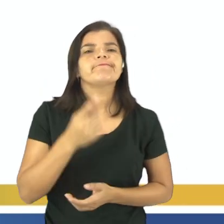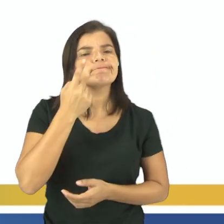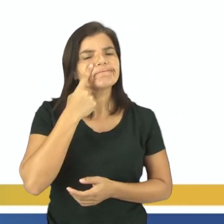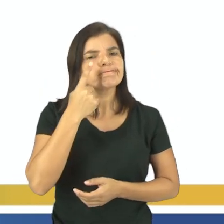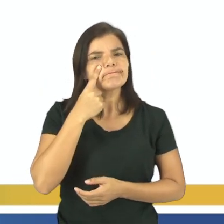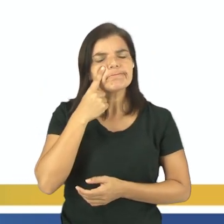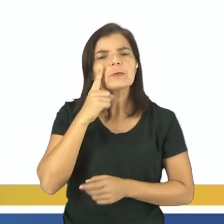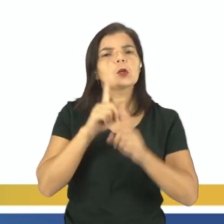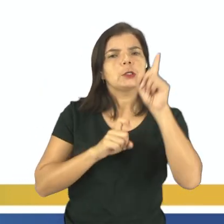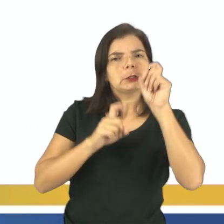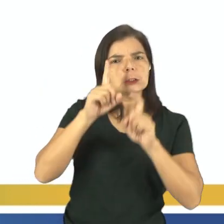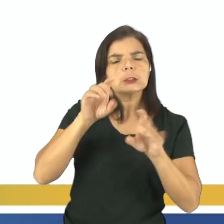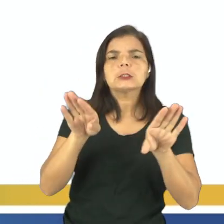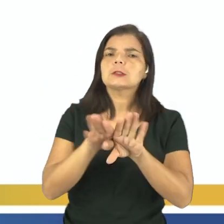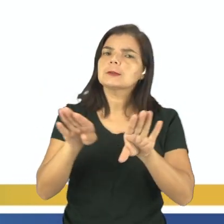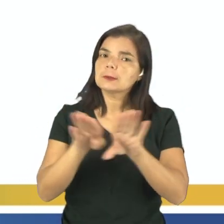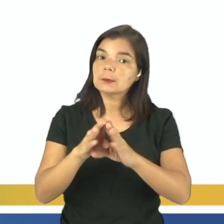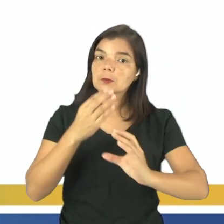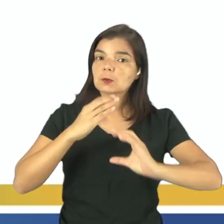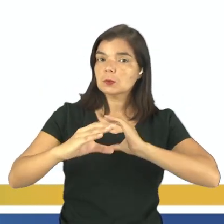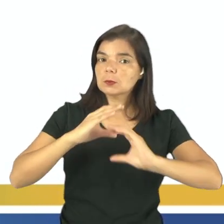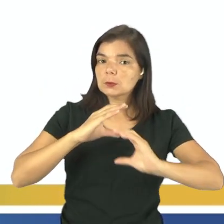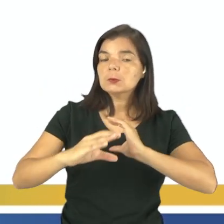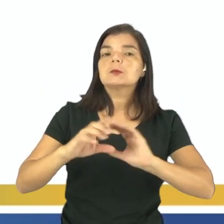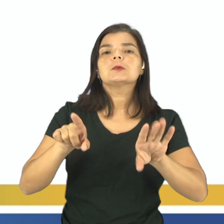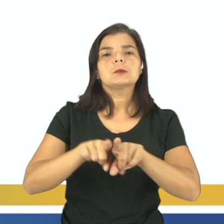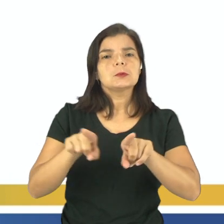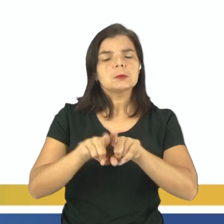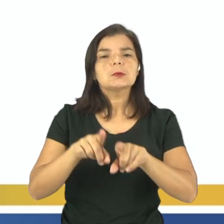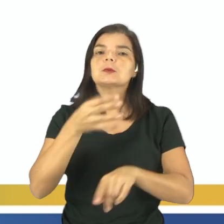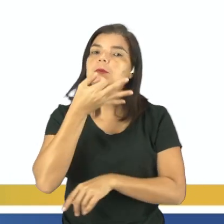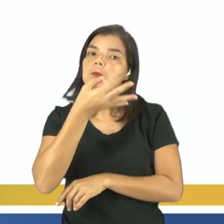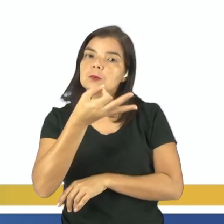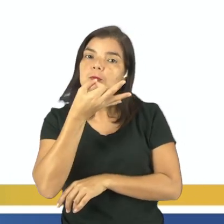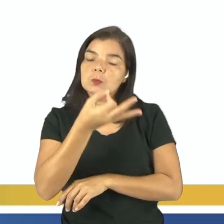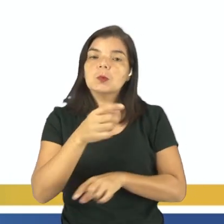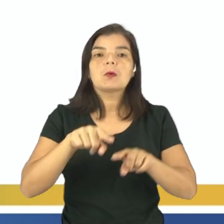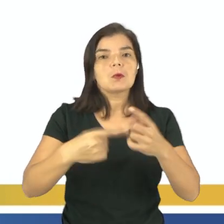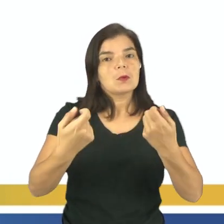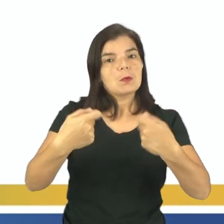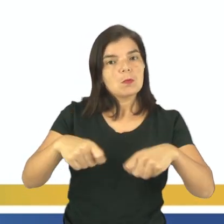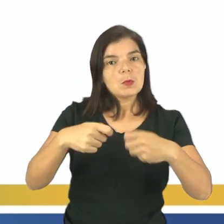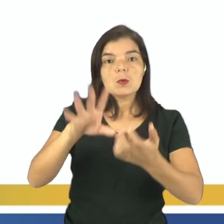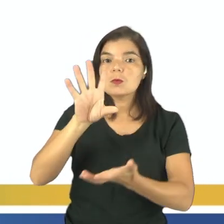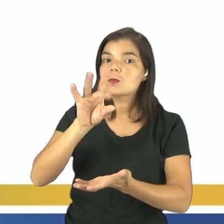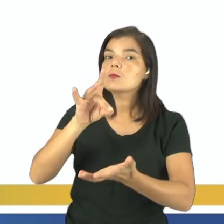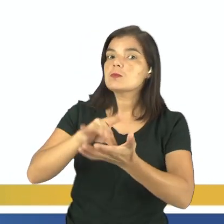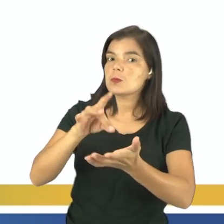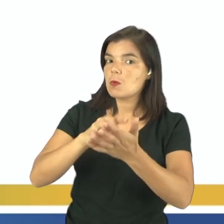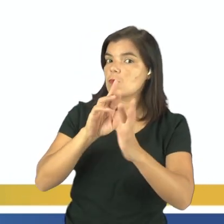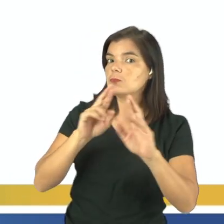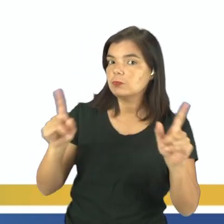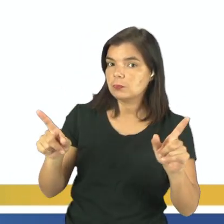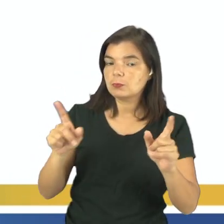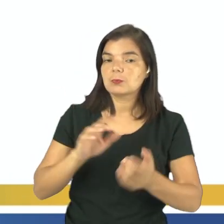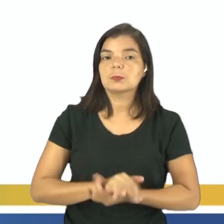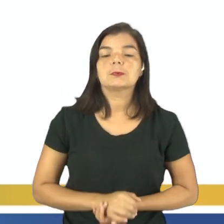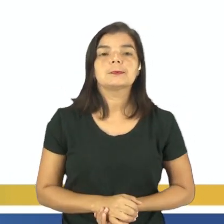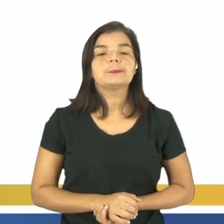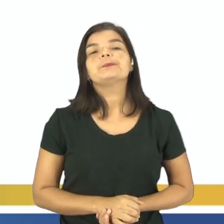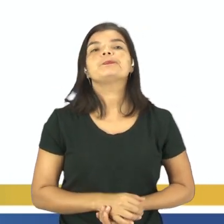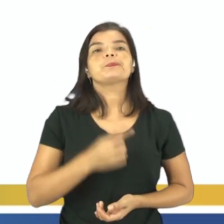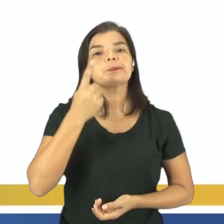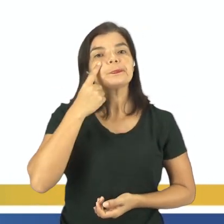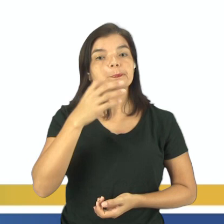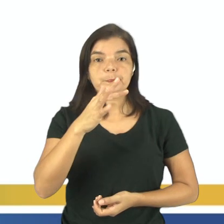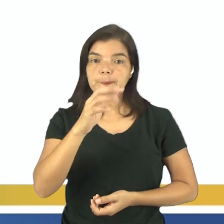essas expressões, esses atos comunicativos, nós estamos opinando. Então, nós precisamos, de fato, diferenciar. Então, vamos lá.